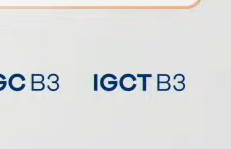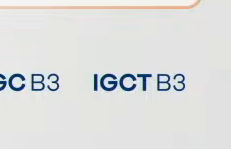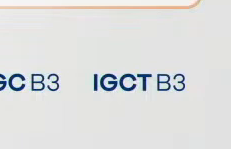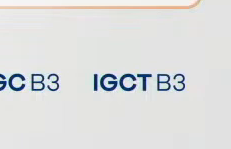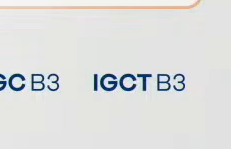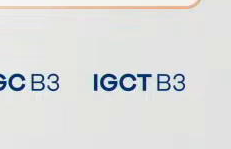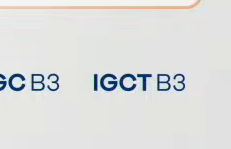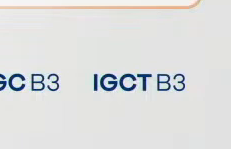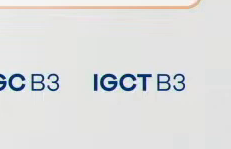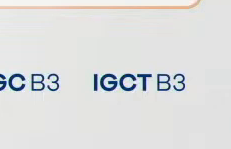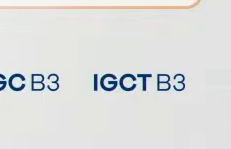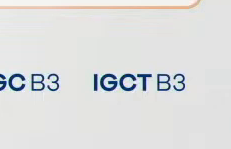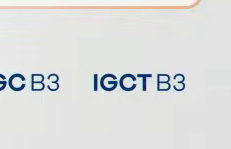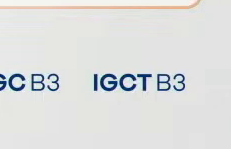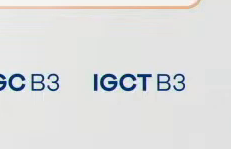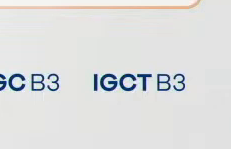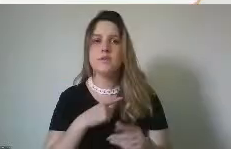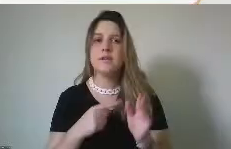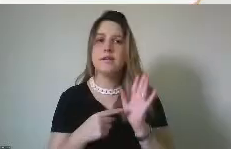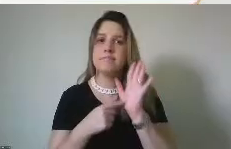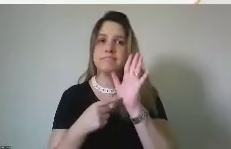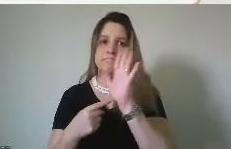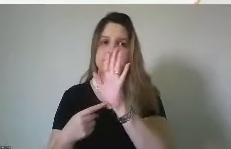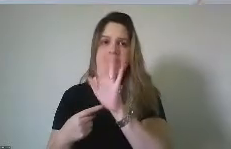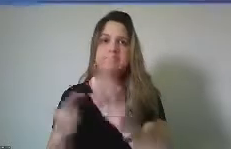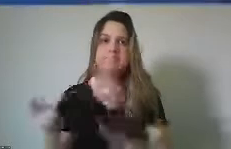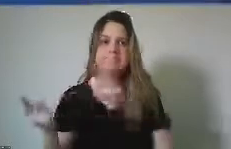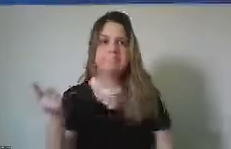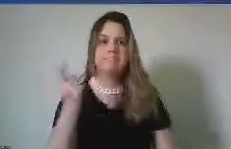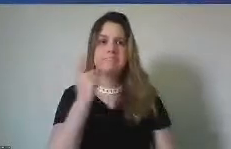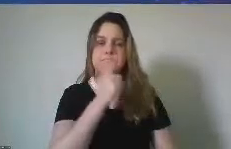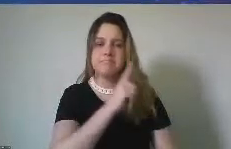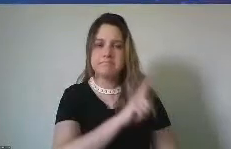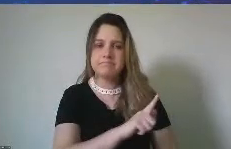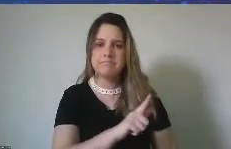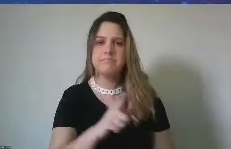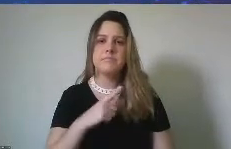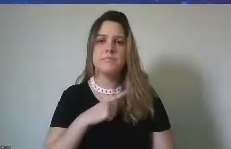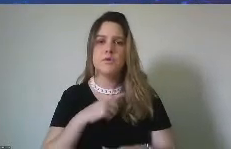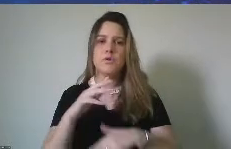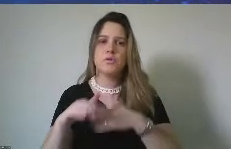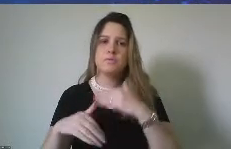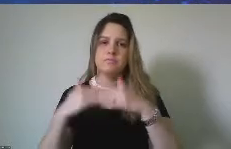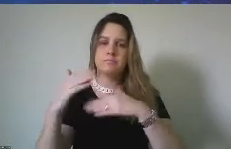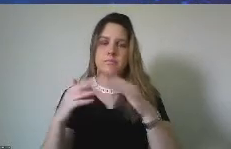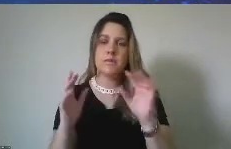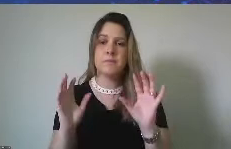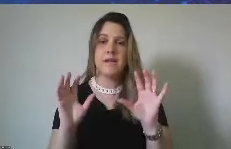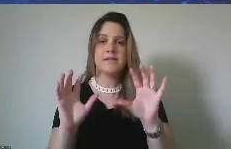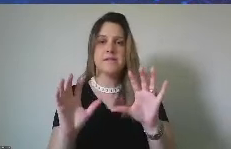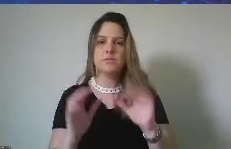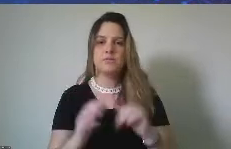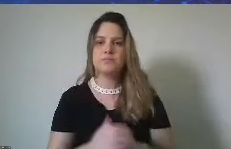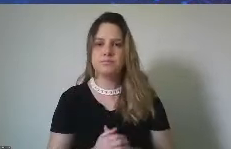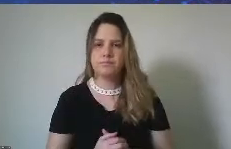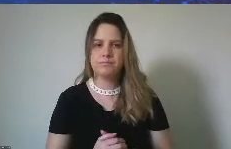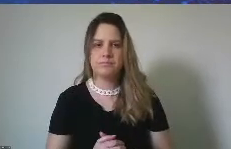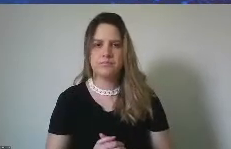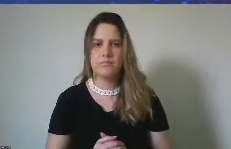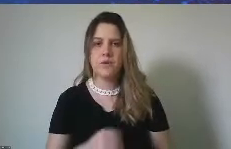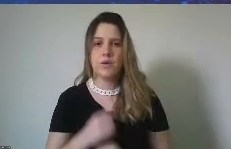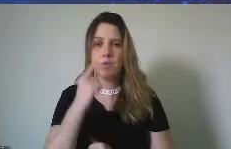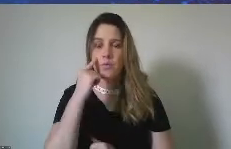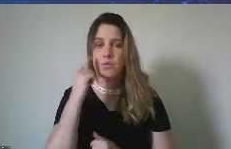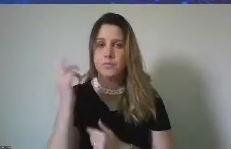mais equilibrados que traduzem e melhor desempenho para ação quando olhamos aqui